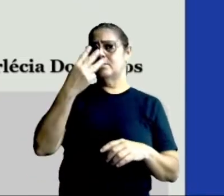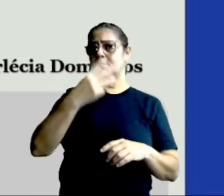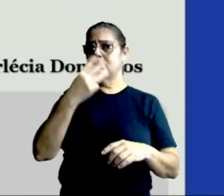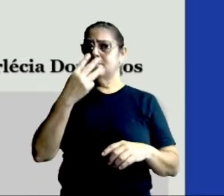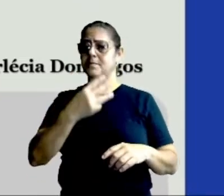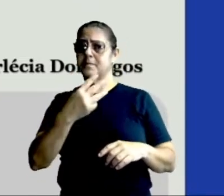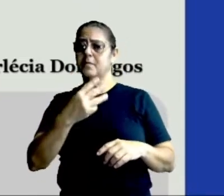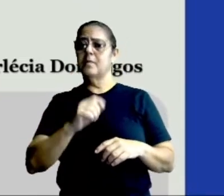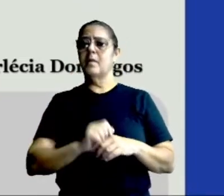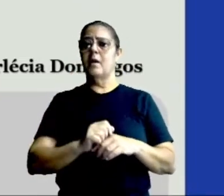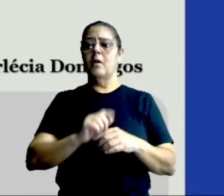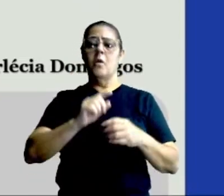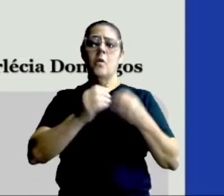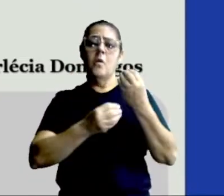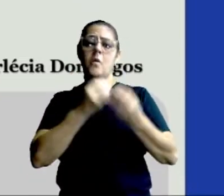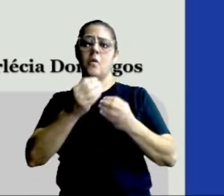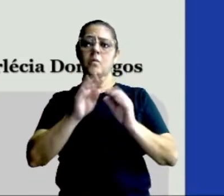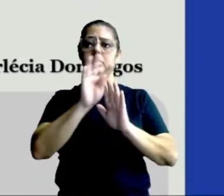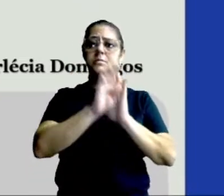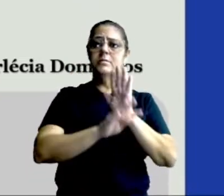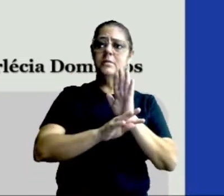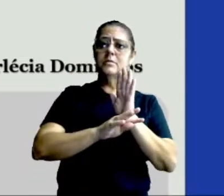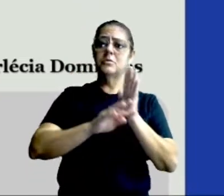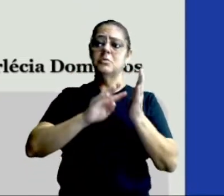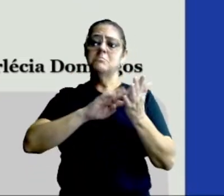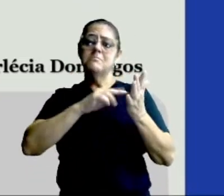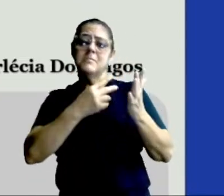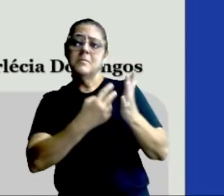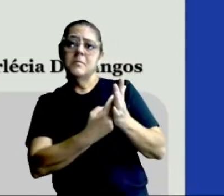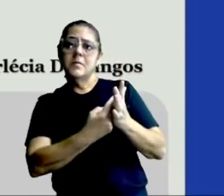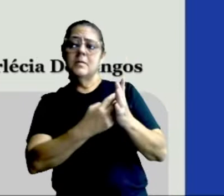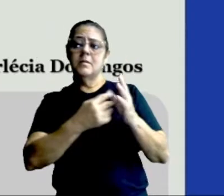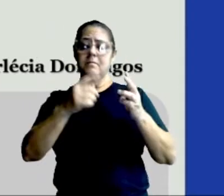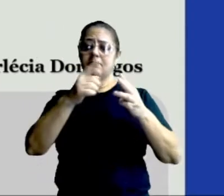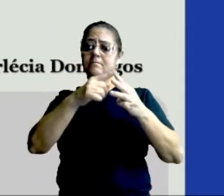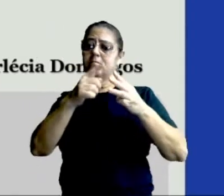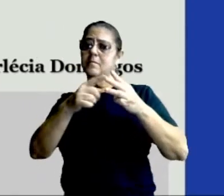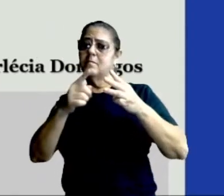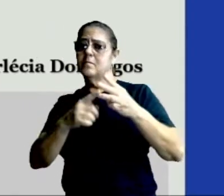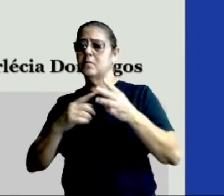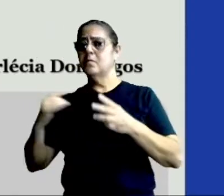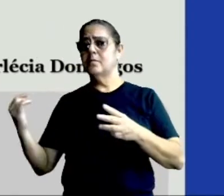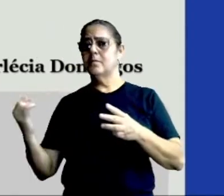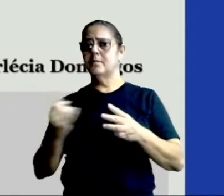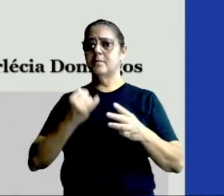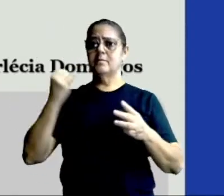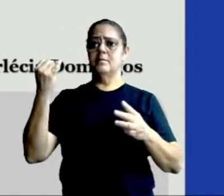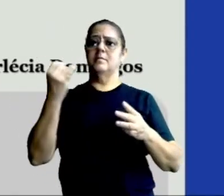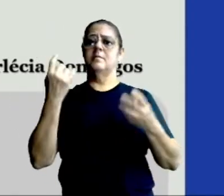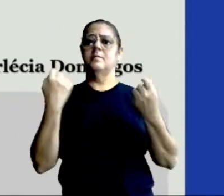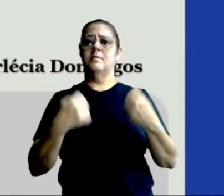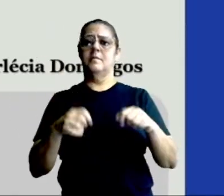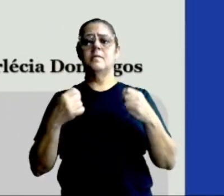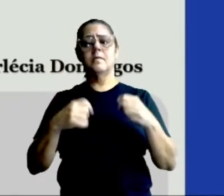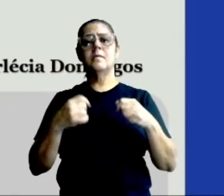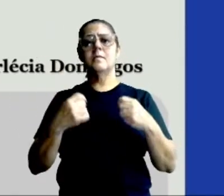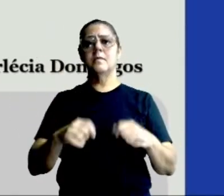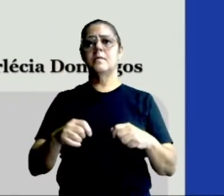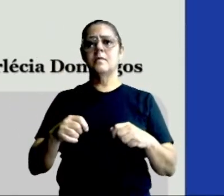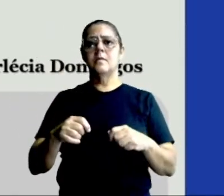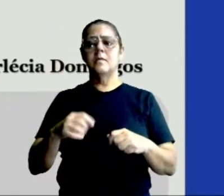desenvolver a capacidade de interpretar textos É isso aí... Essenciais que são necessários